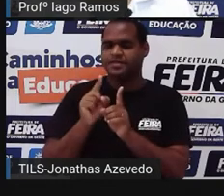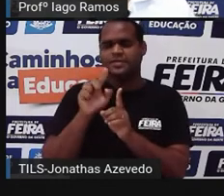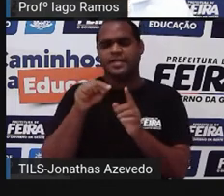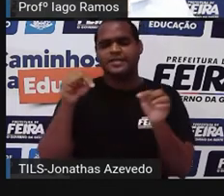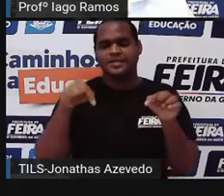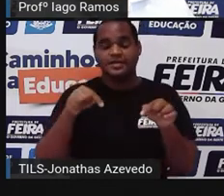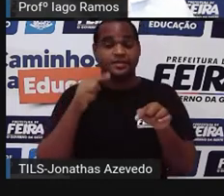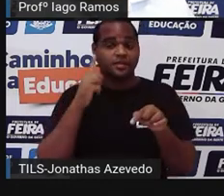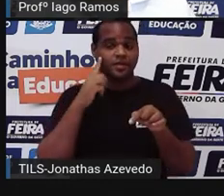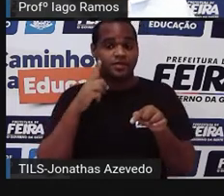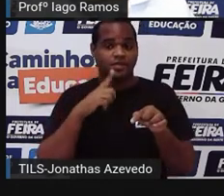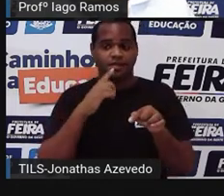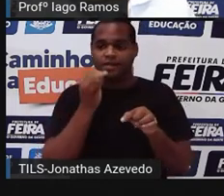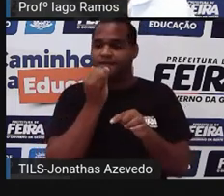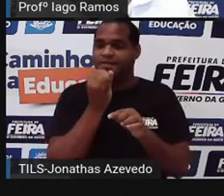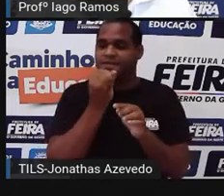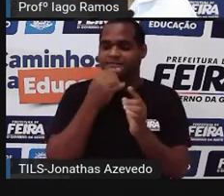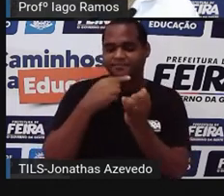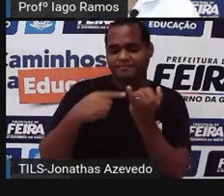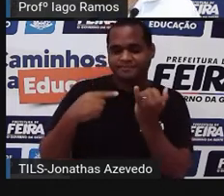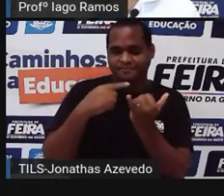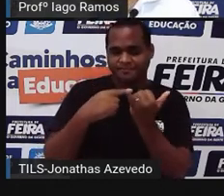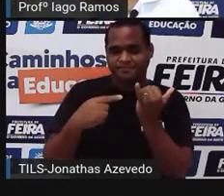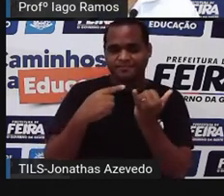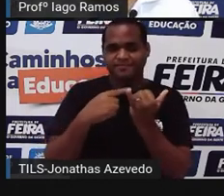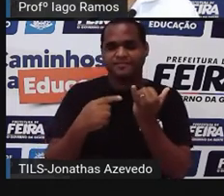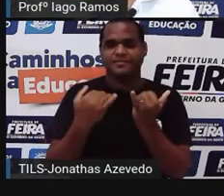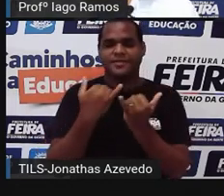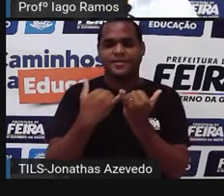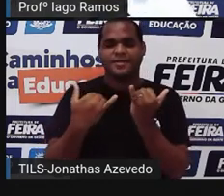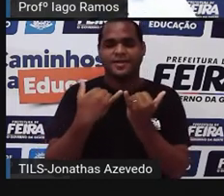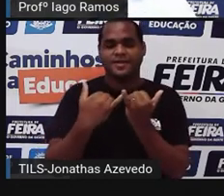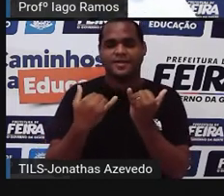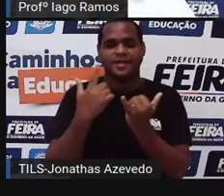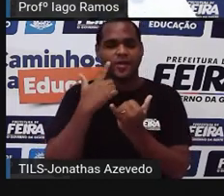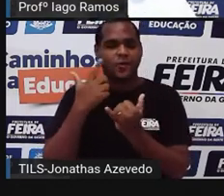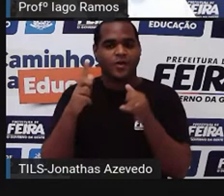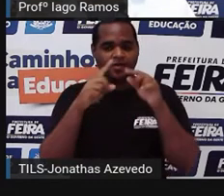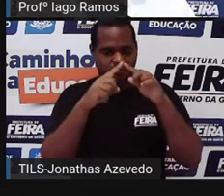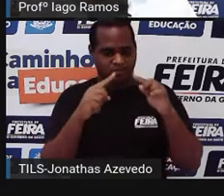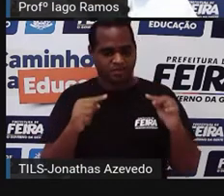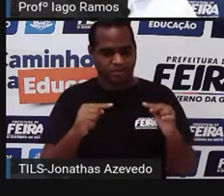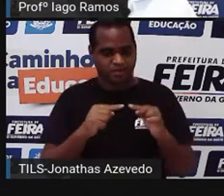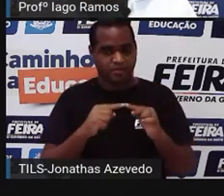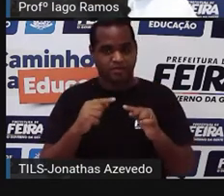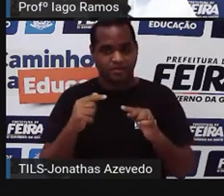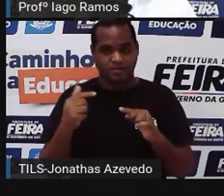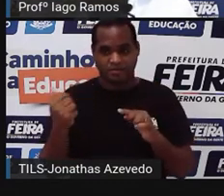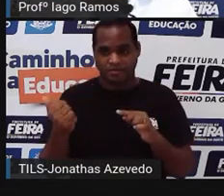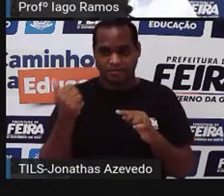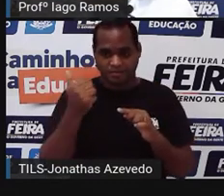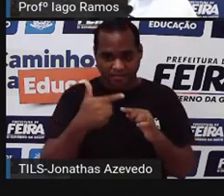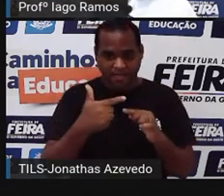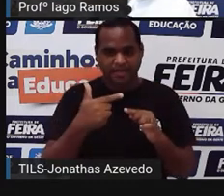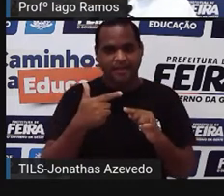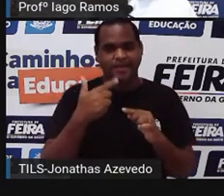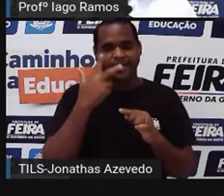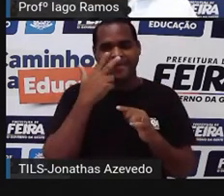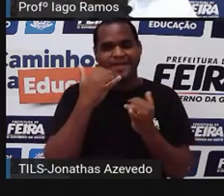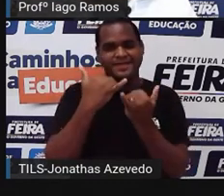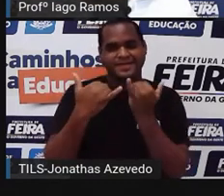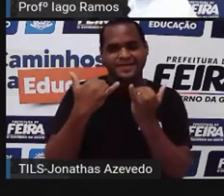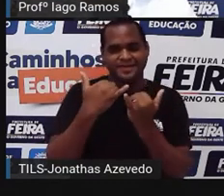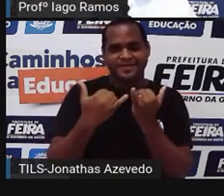a gente tem um caso de semelhança o triângulo maior é semelhante ao triângulo